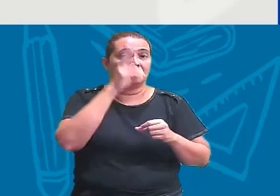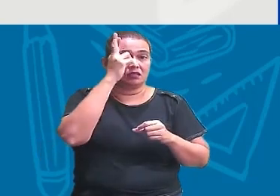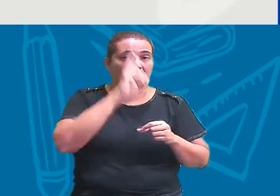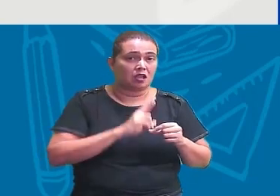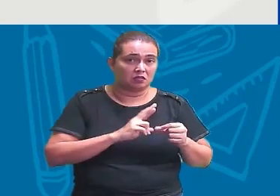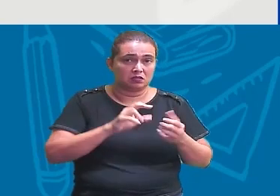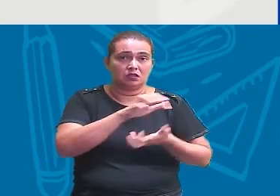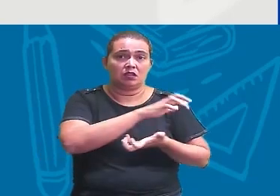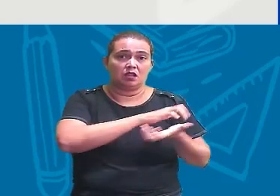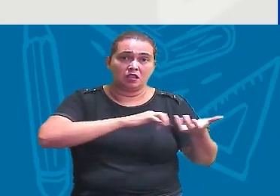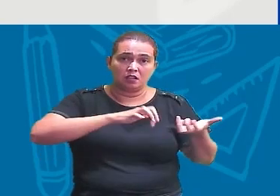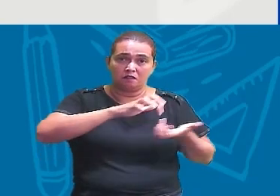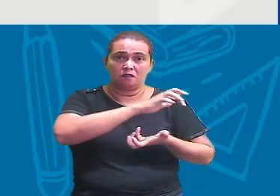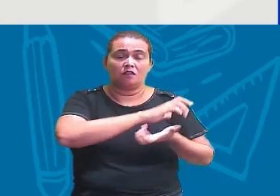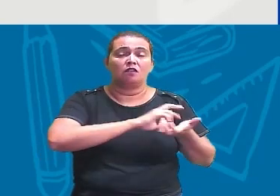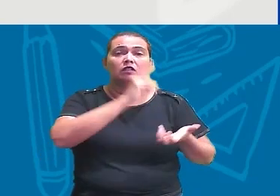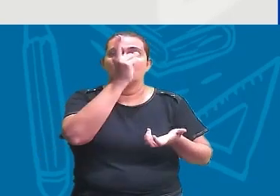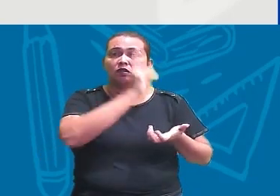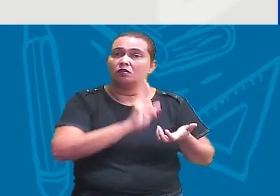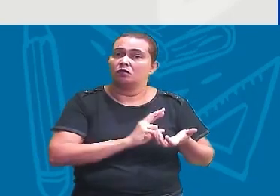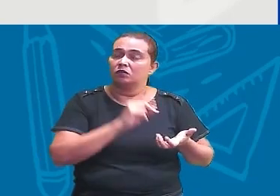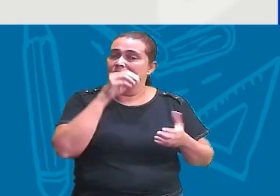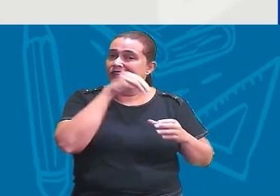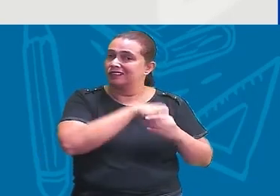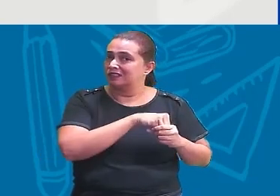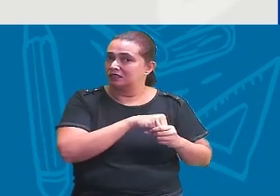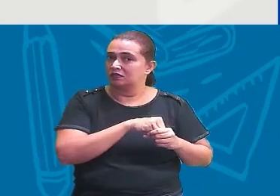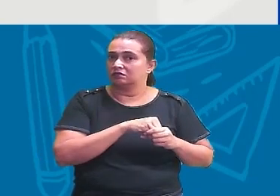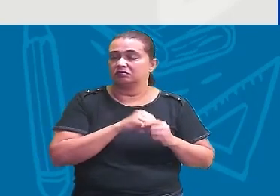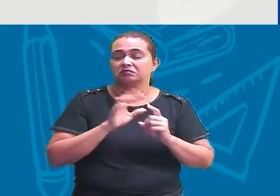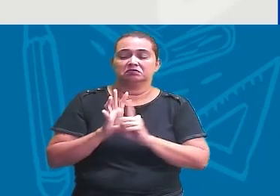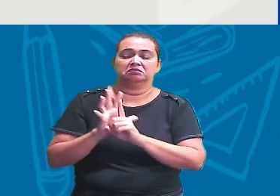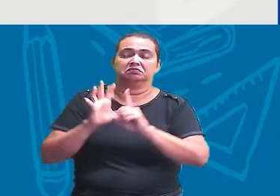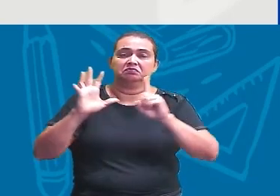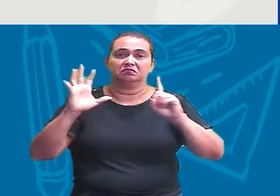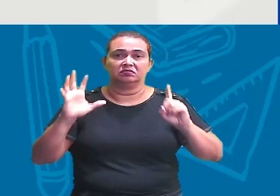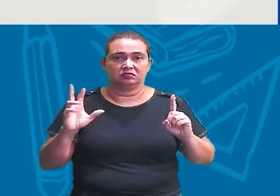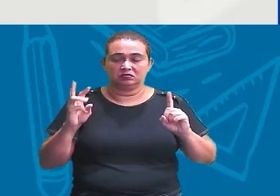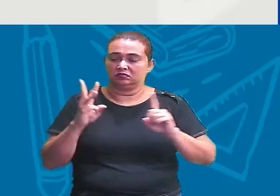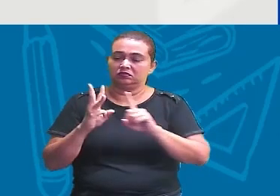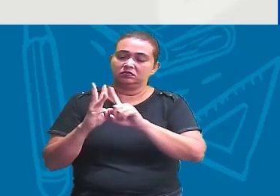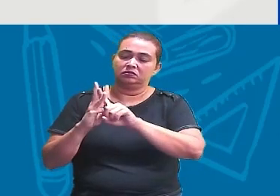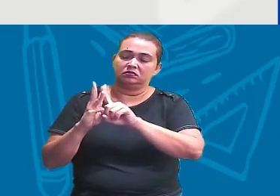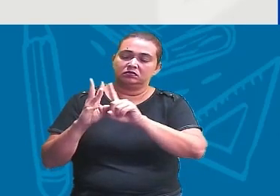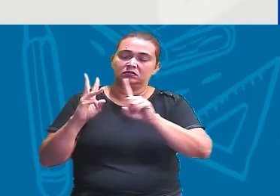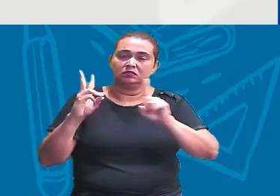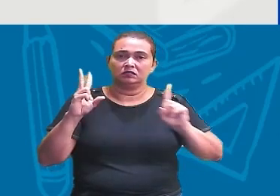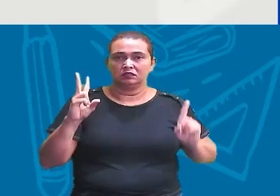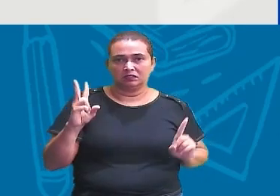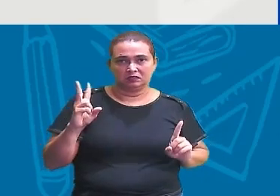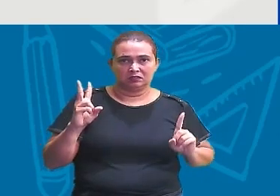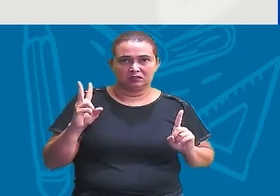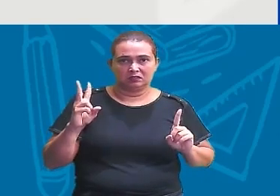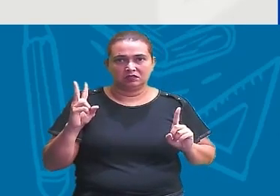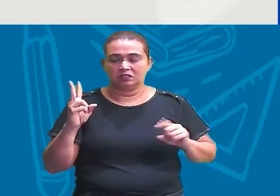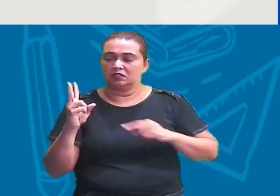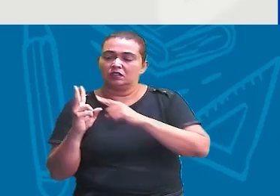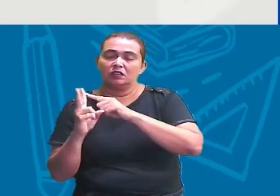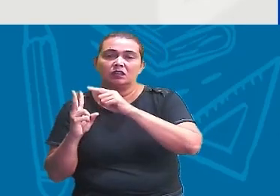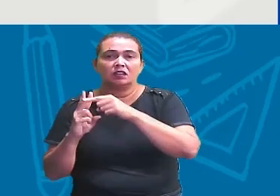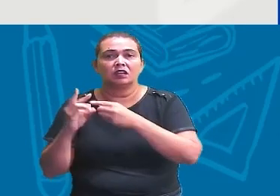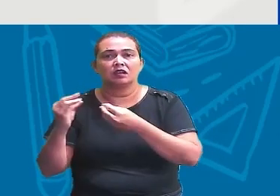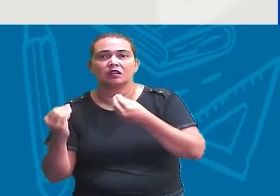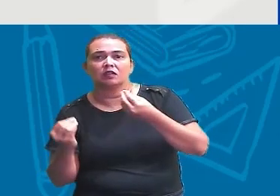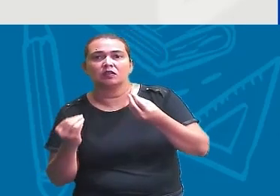a Revolução Russa, tá? Então a Rússia se retira do movimento. Isso quer dizer que a Tríplice Entente ela fica um pouco